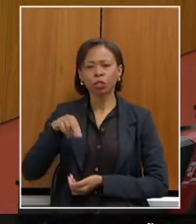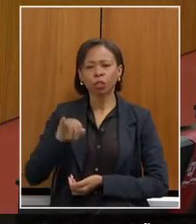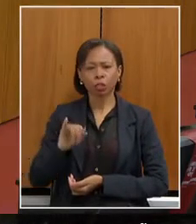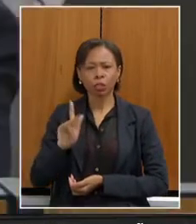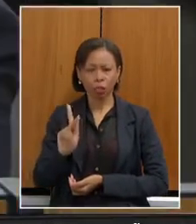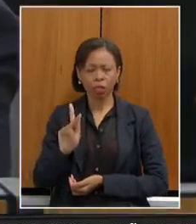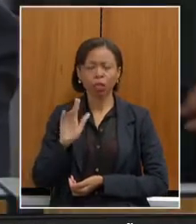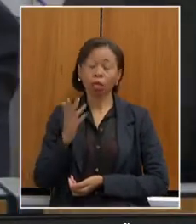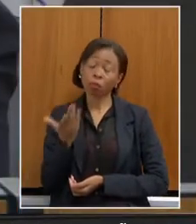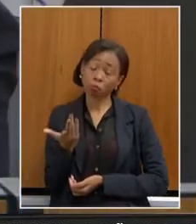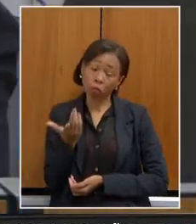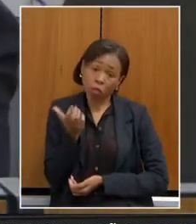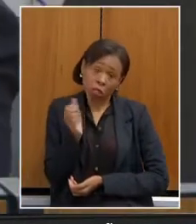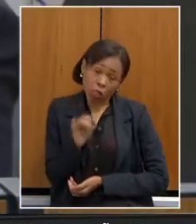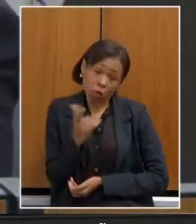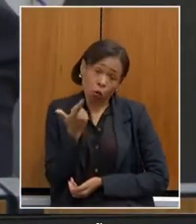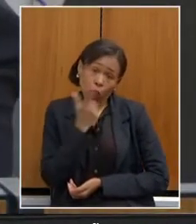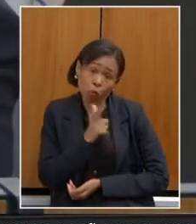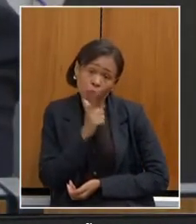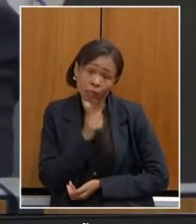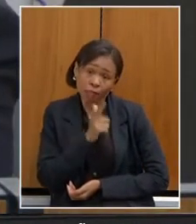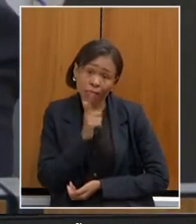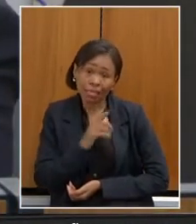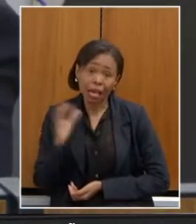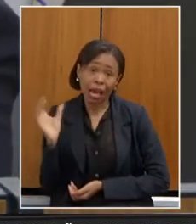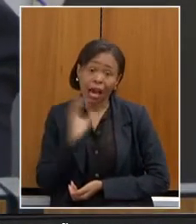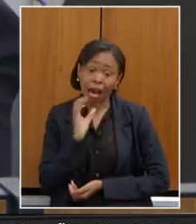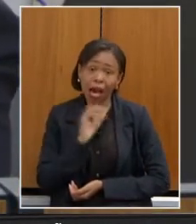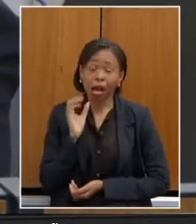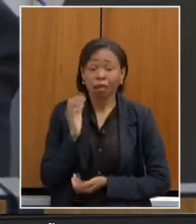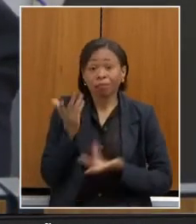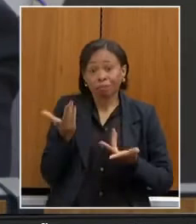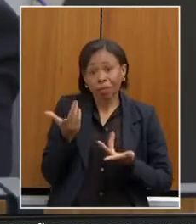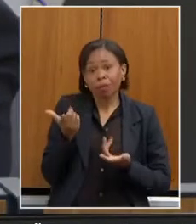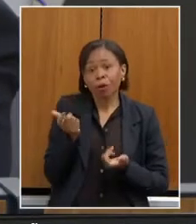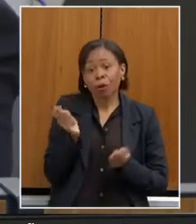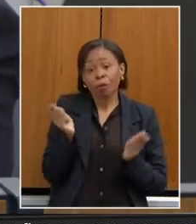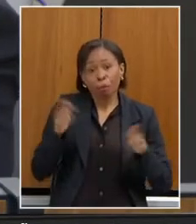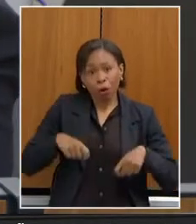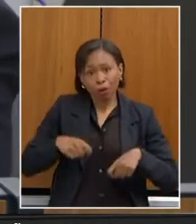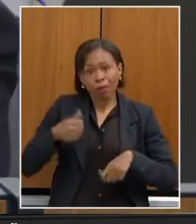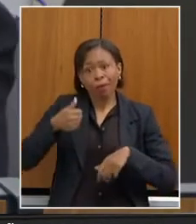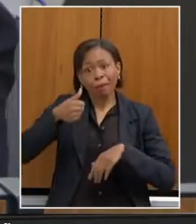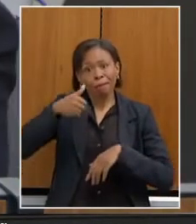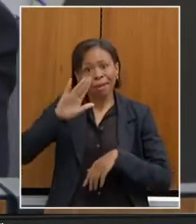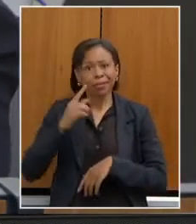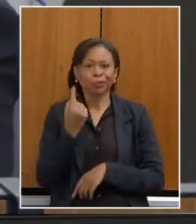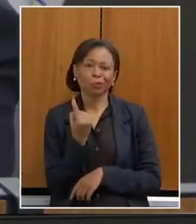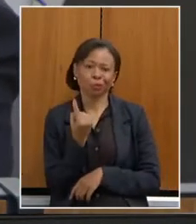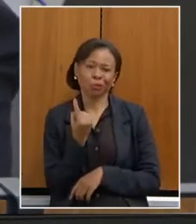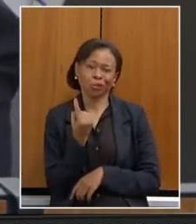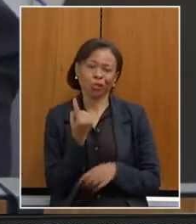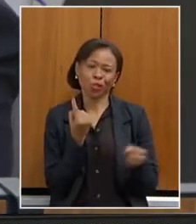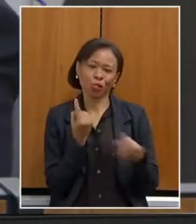emergencial, a gente consiga também essa compra de mais uma vacina. Porque, até então, todos os laboratórios não negociam com